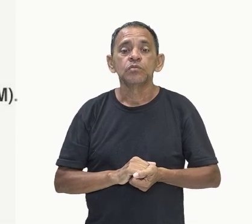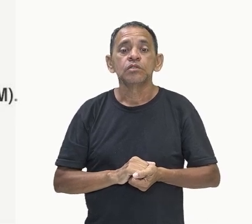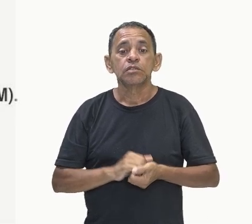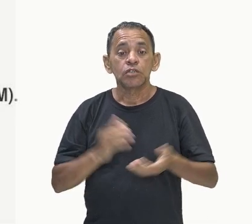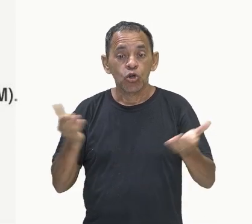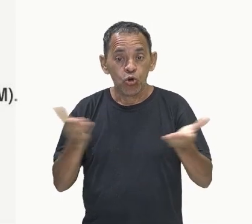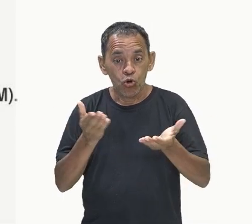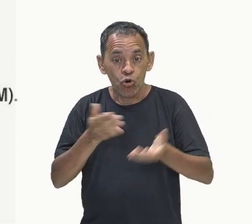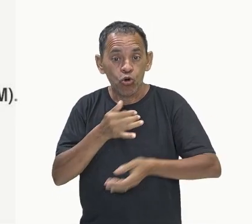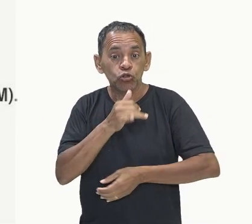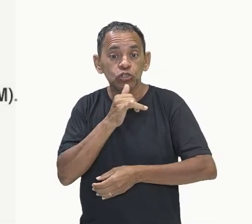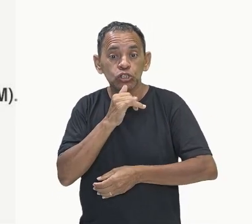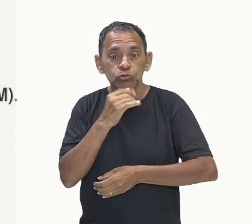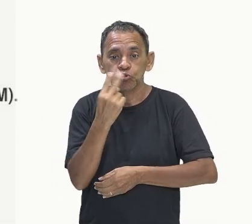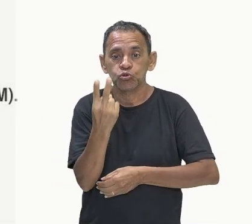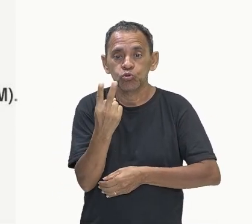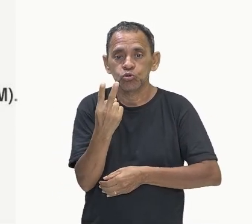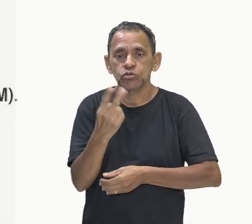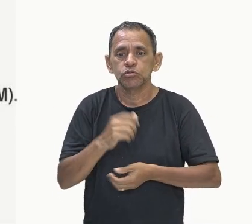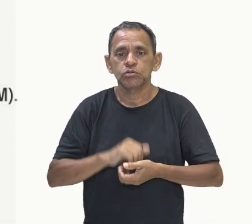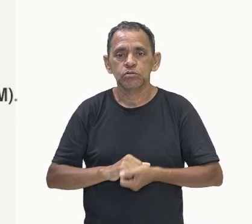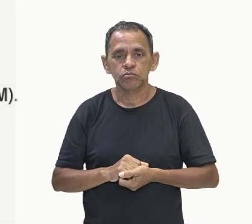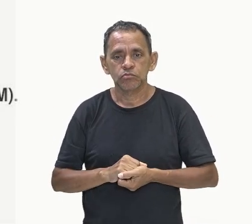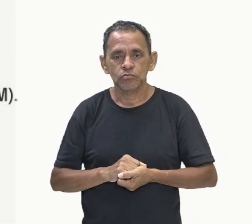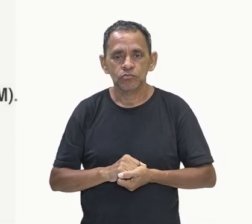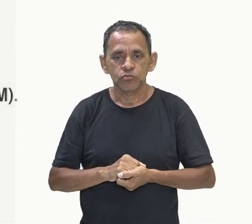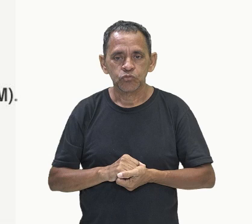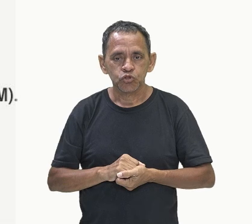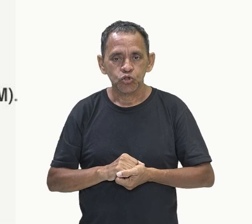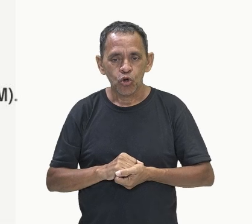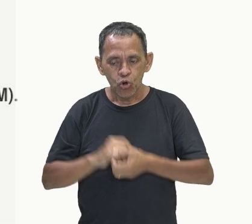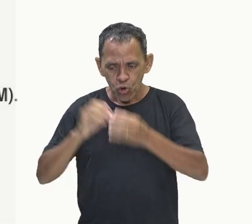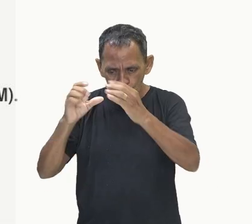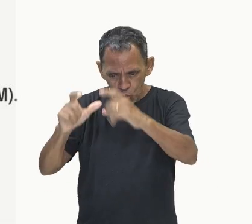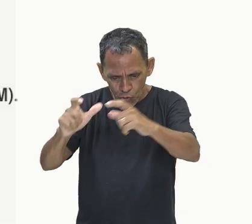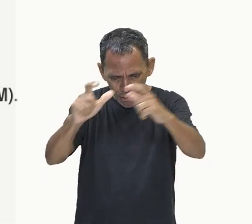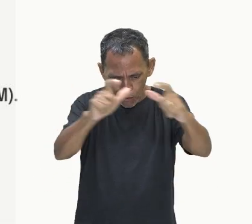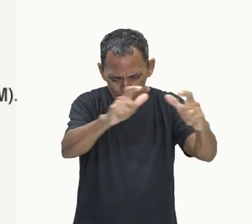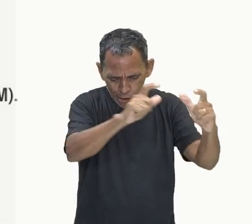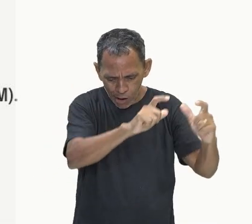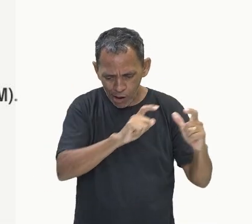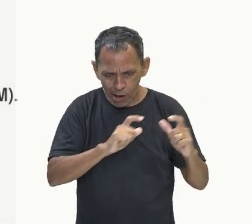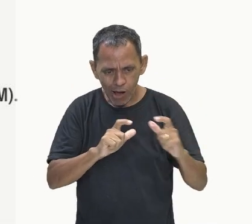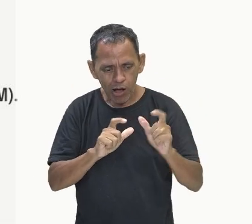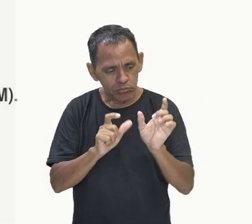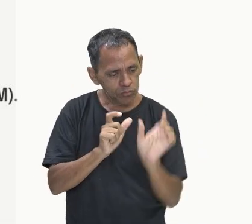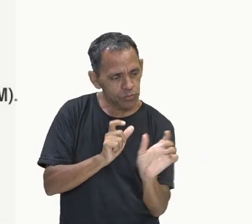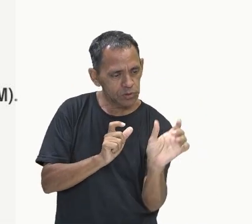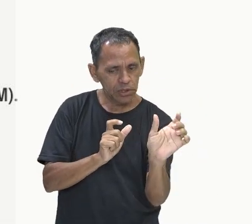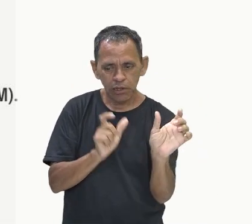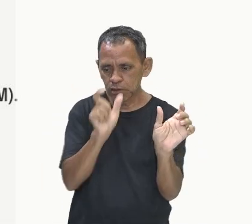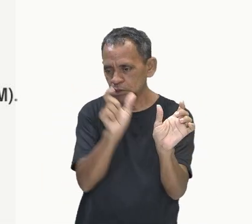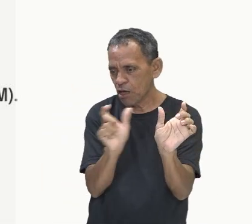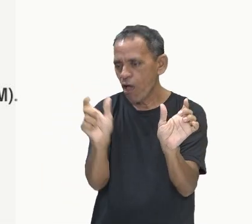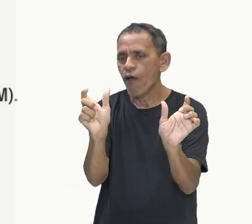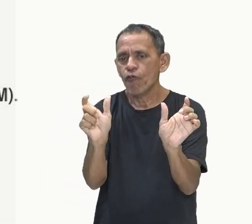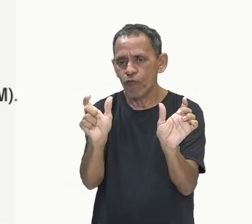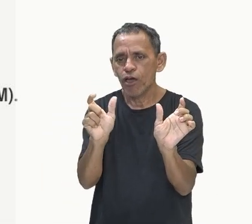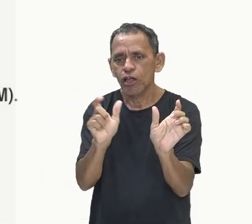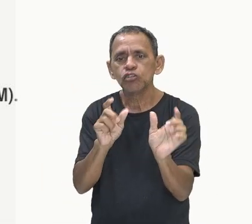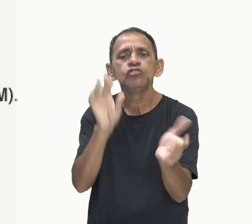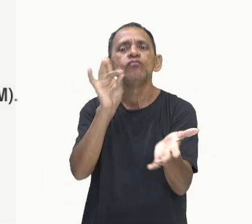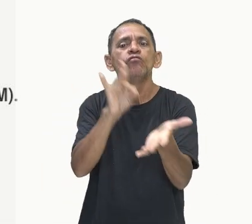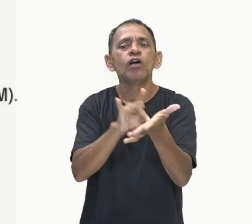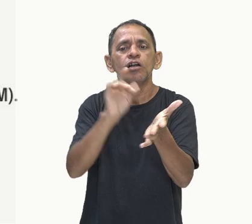número 2. As posições do periélio e afélio são respectivamente aquelas onde